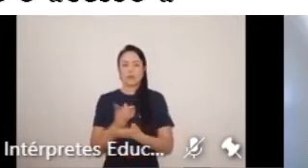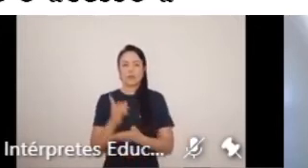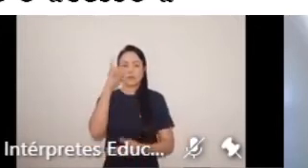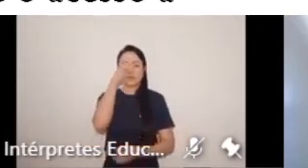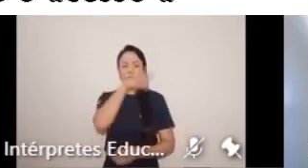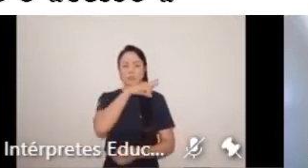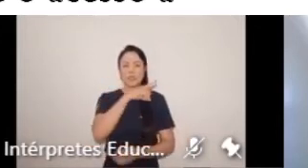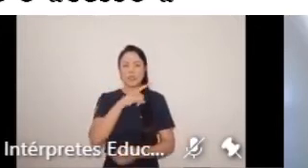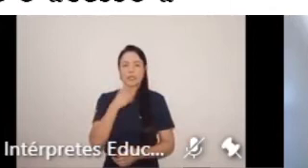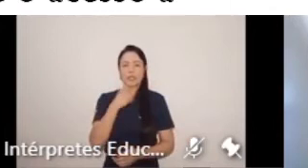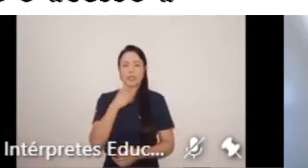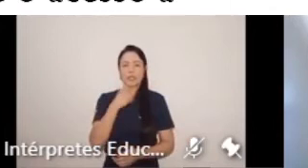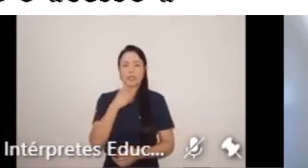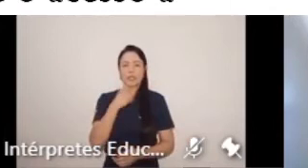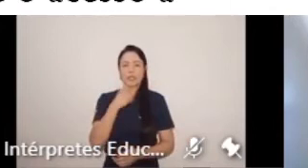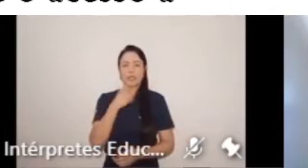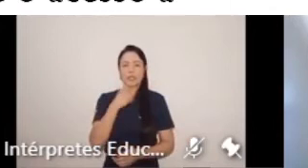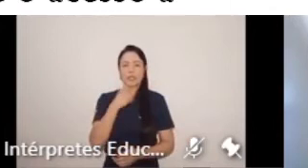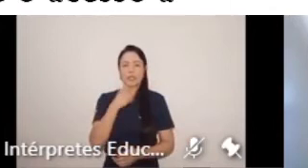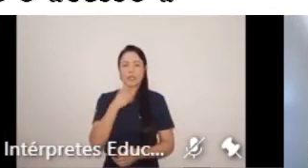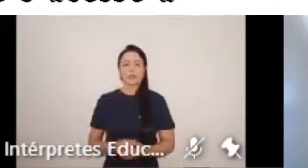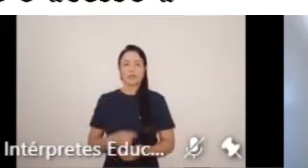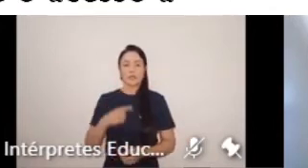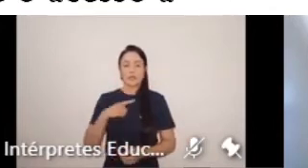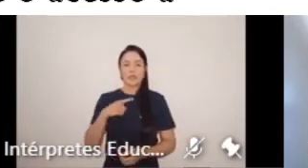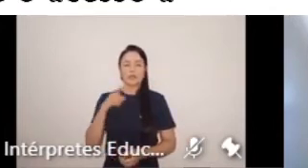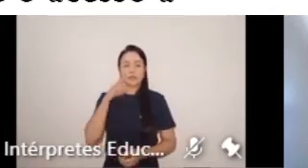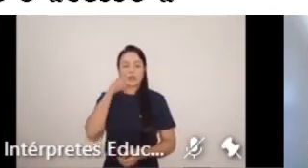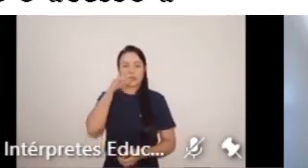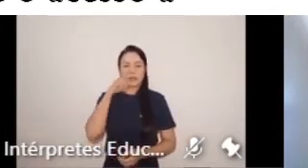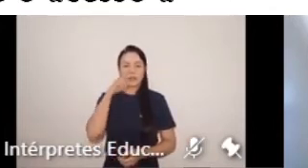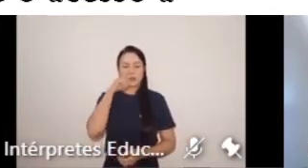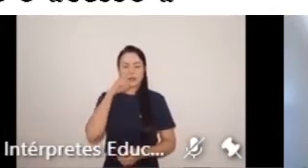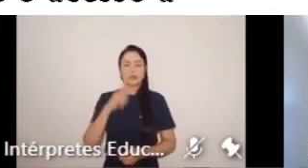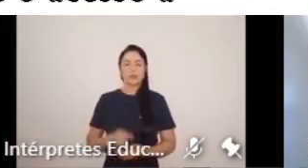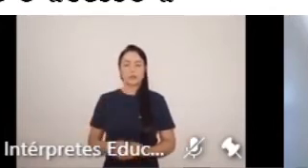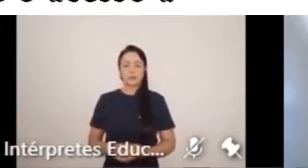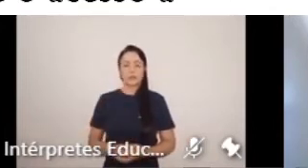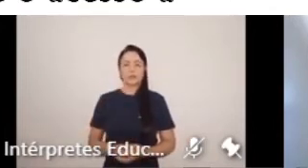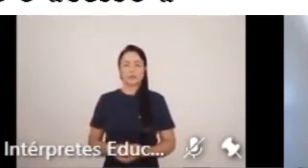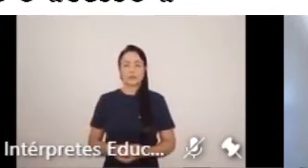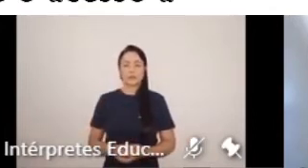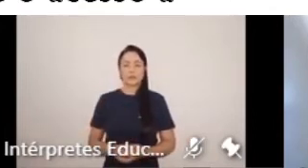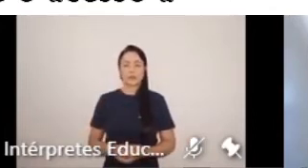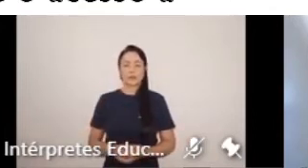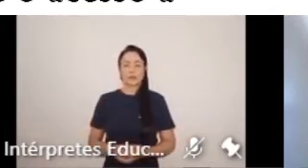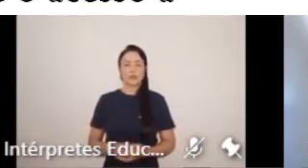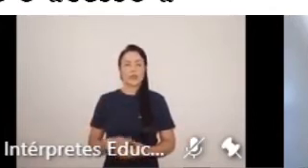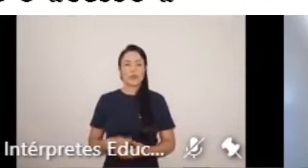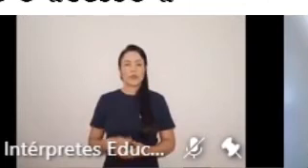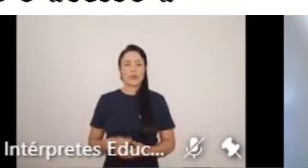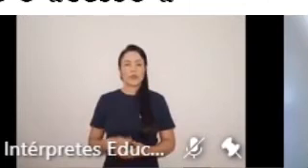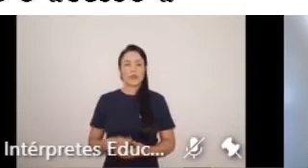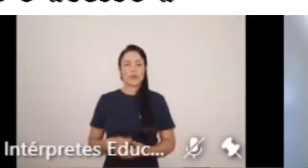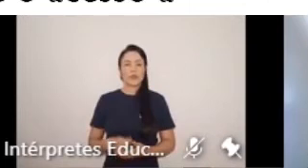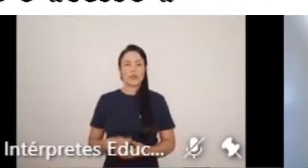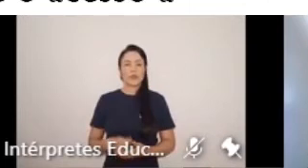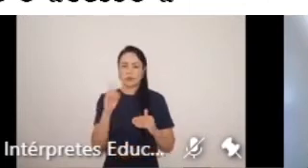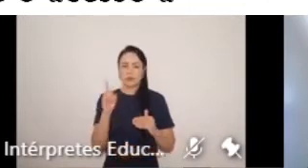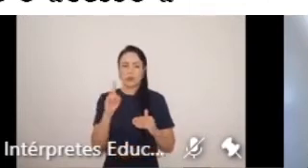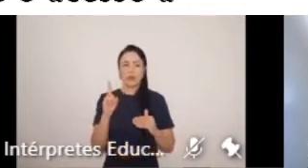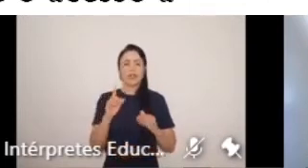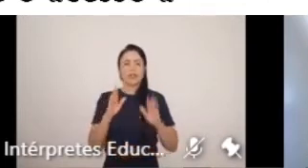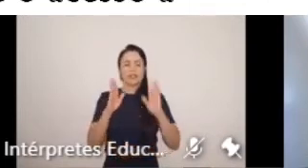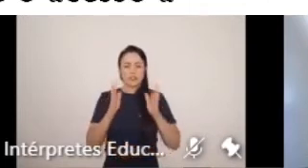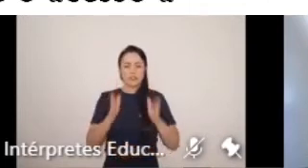mas há um risco com relação a isso. Eu não discordo que realmente já houve